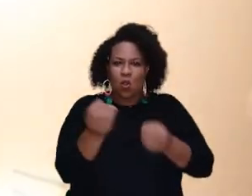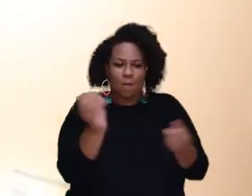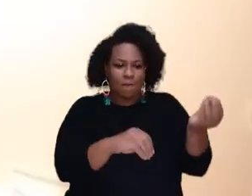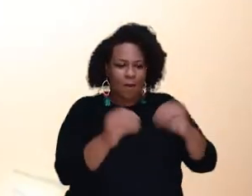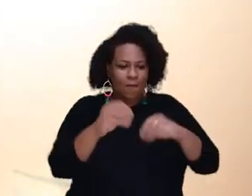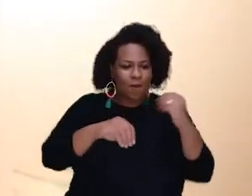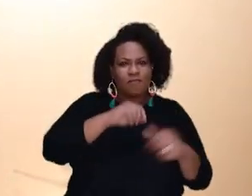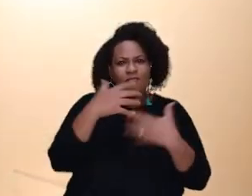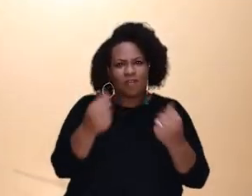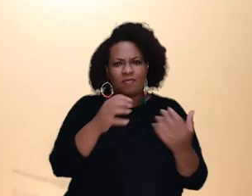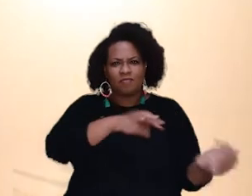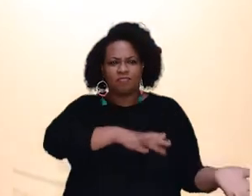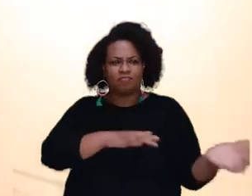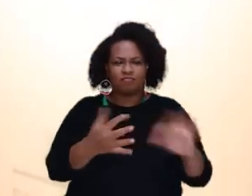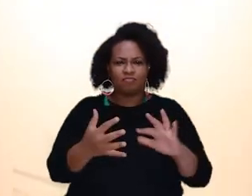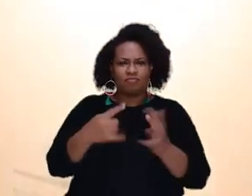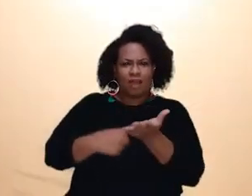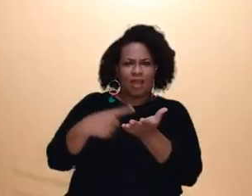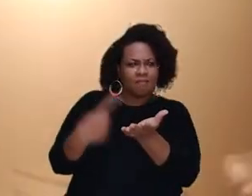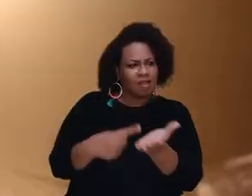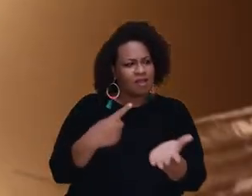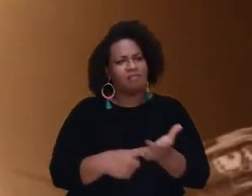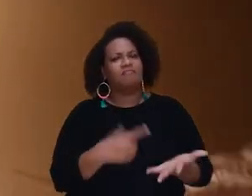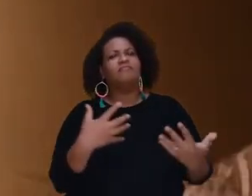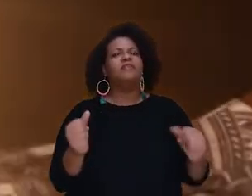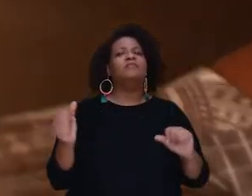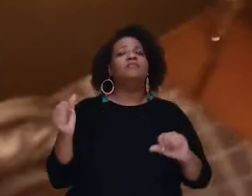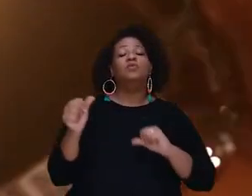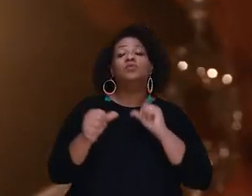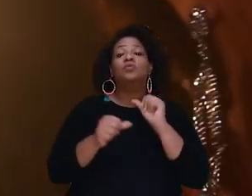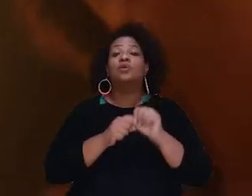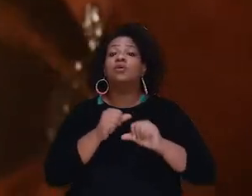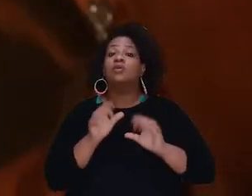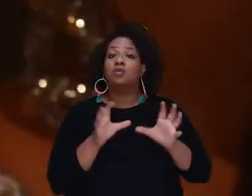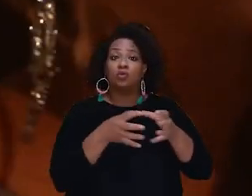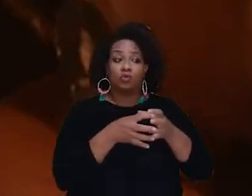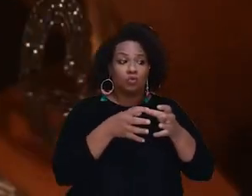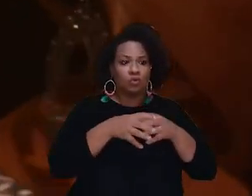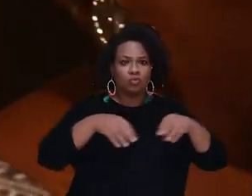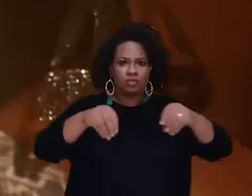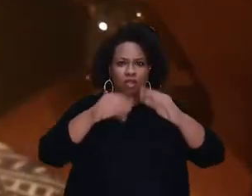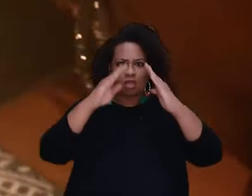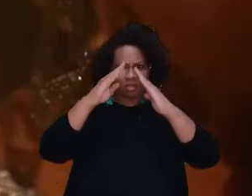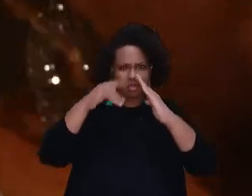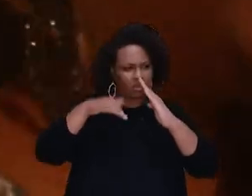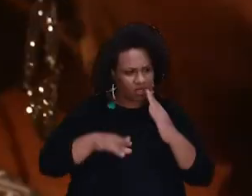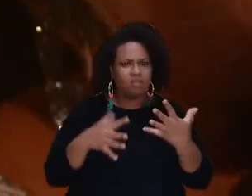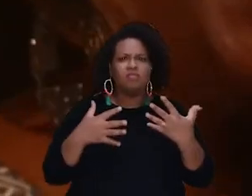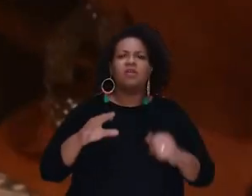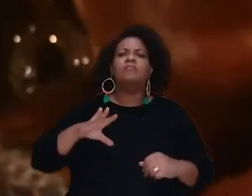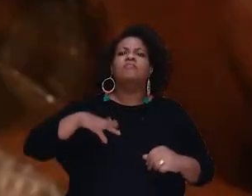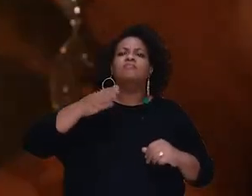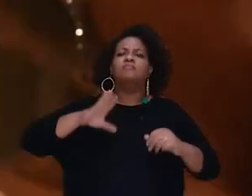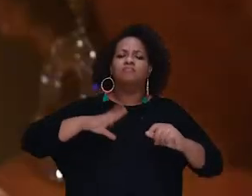Vamos virar esse jogo, que é jogo de carta marcada. O nosso time não tá no terreiro, vamos pra luta